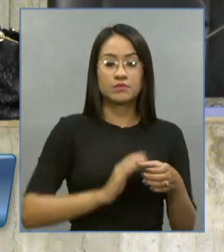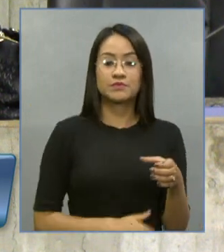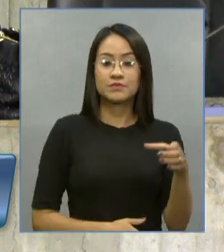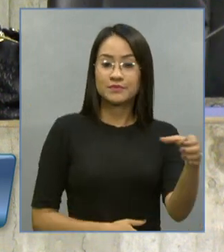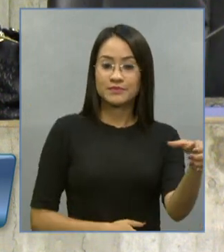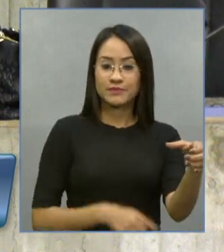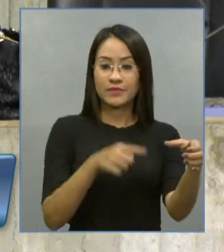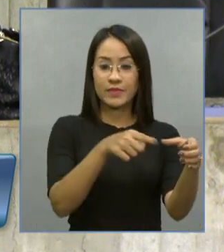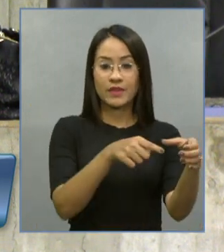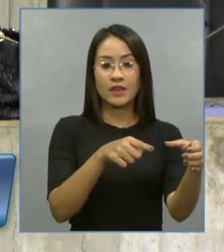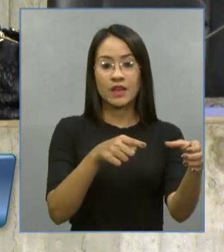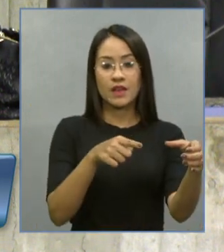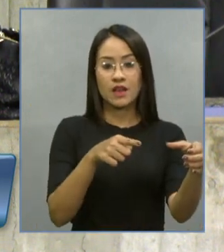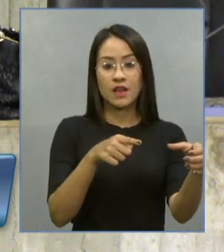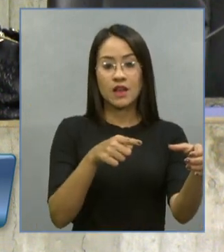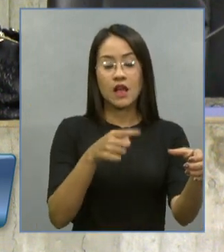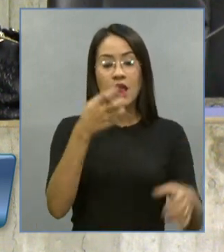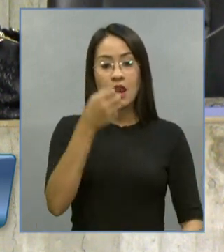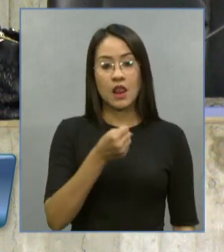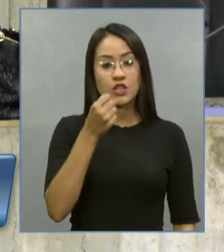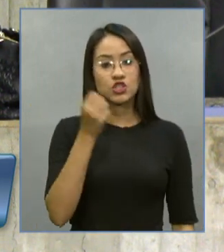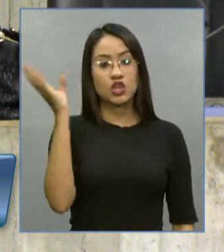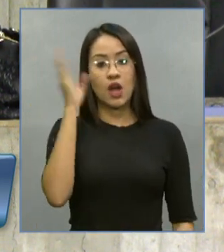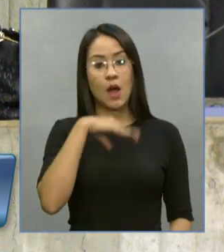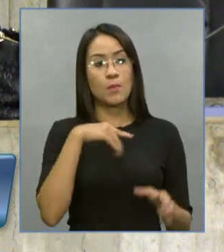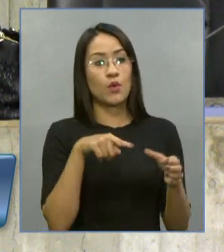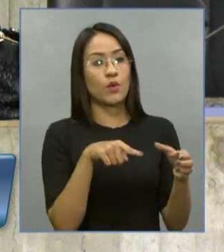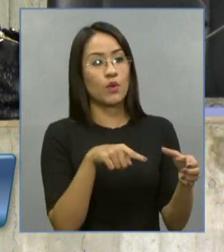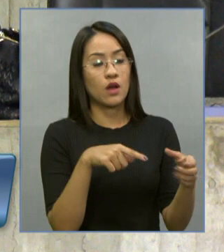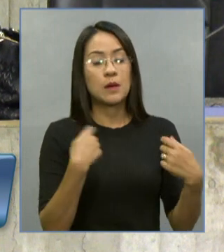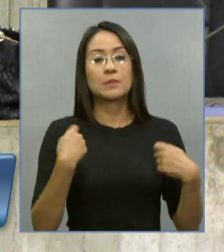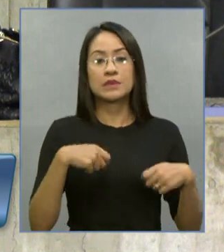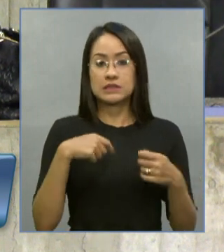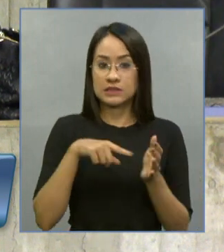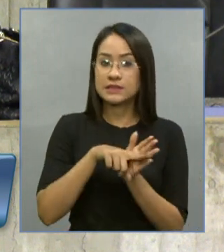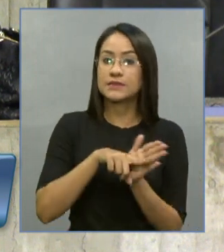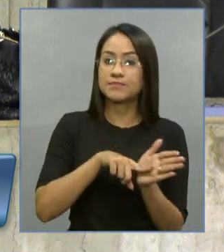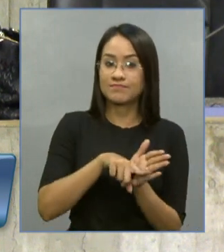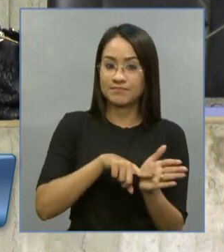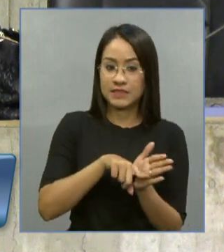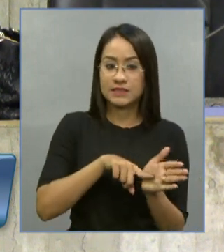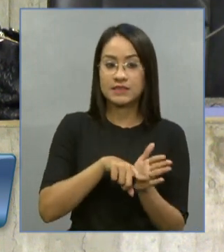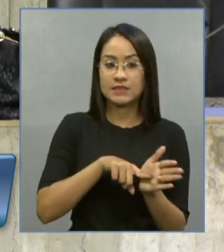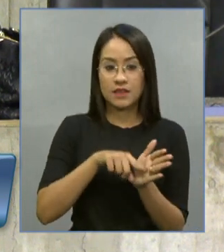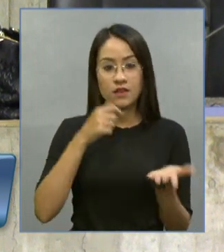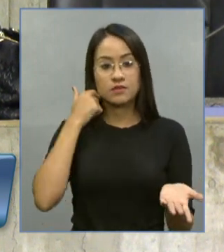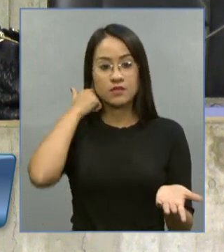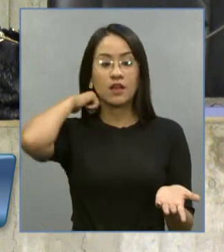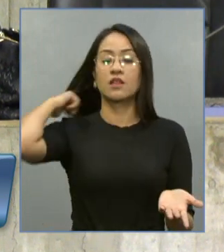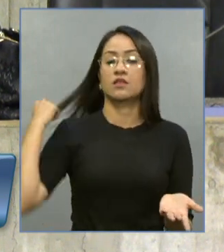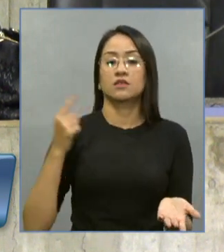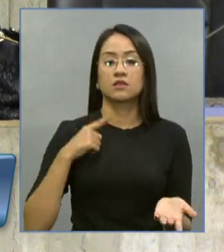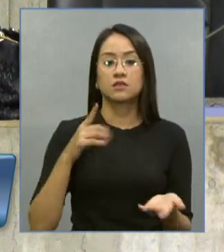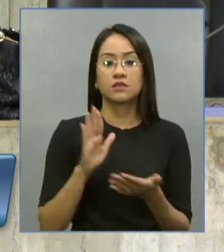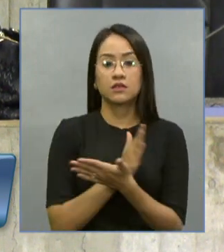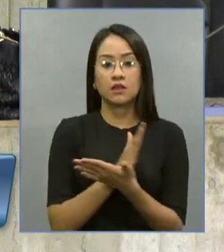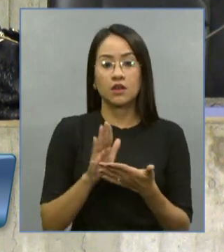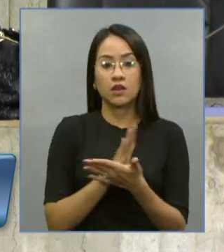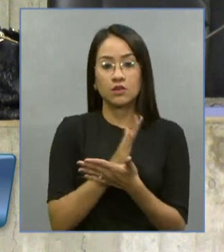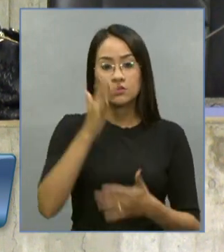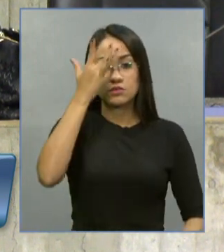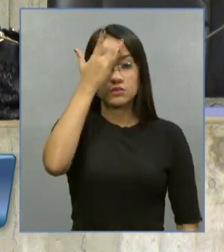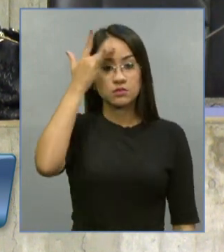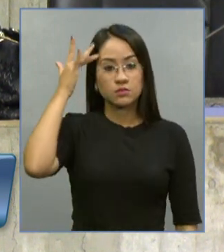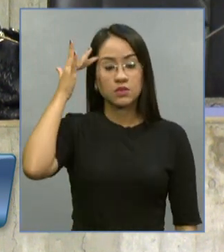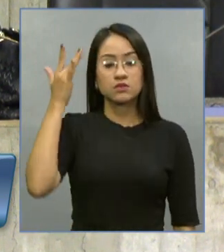leite acabou. Então, esse tipo de fazer investigação e fazer uma investigação, incriminar essas pessoas e colocar na cadeia mesmo, porque